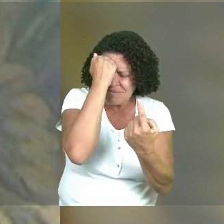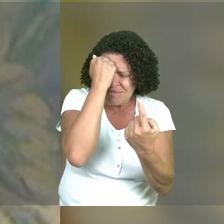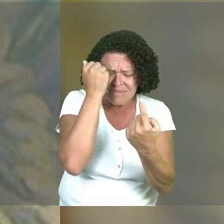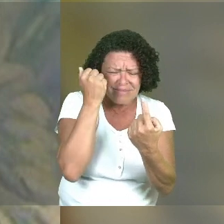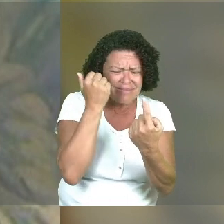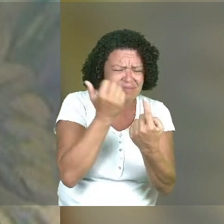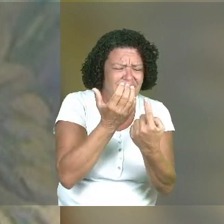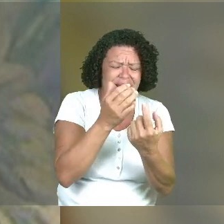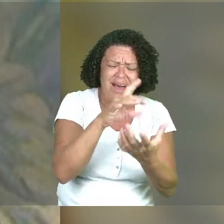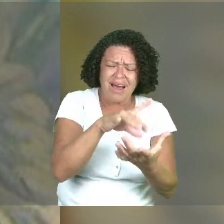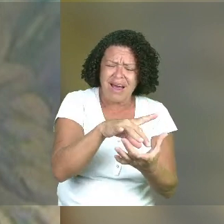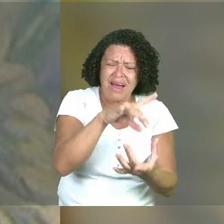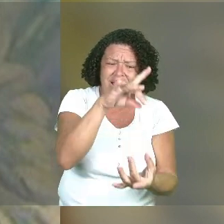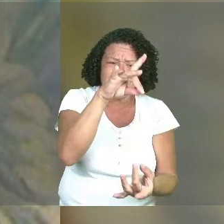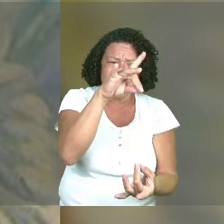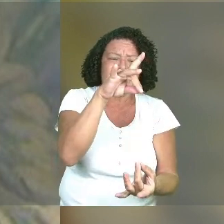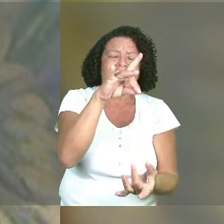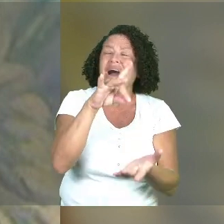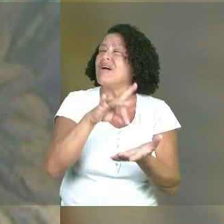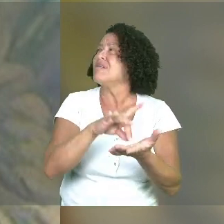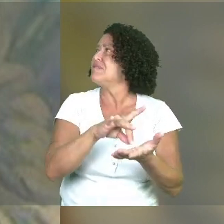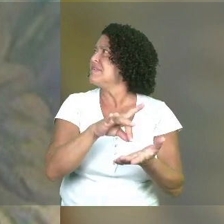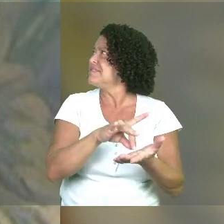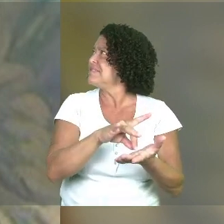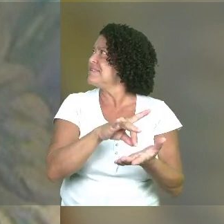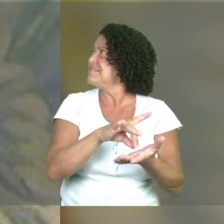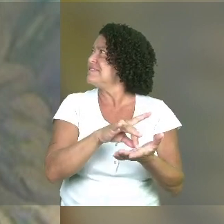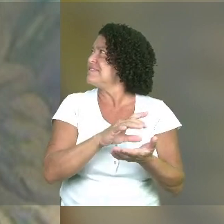ao espírito a verdade,